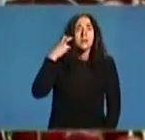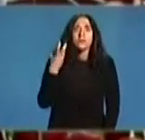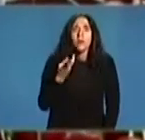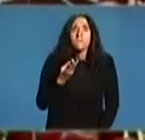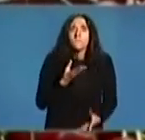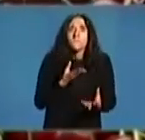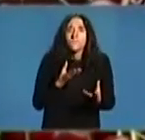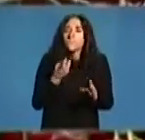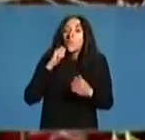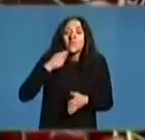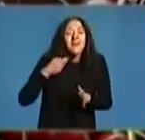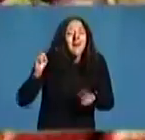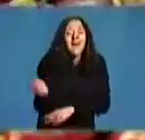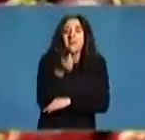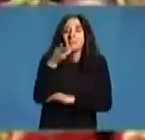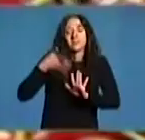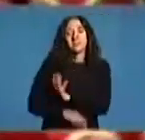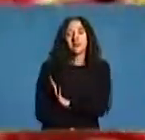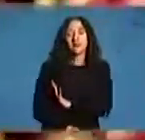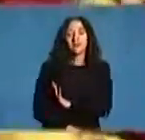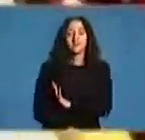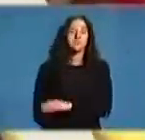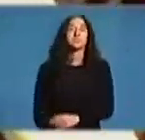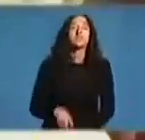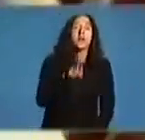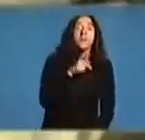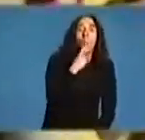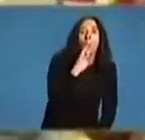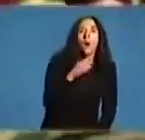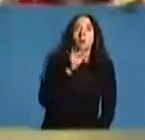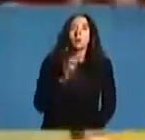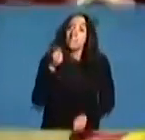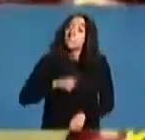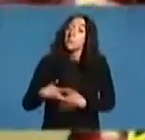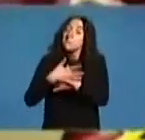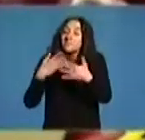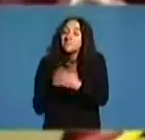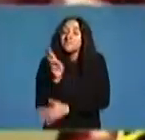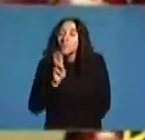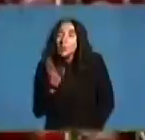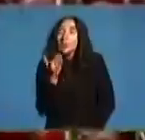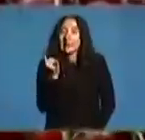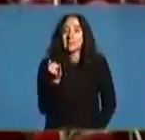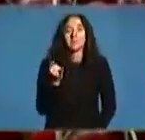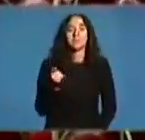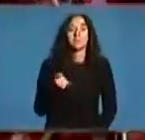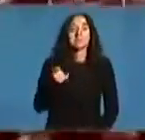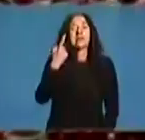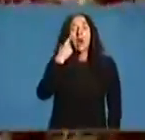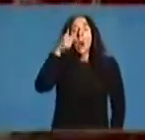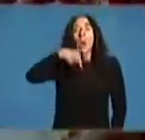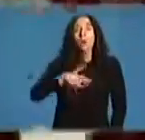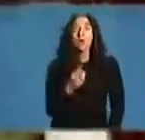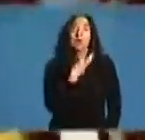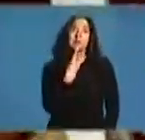fruta que sempre ten moito éxito. Vermellas ou con matices violáceos, hainas para todos os gustos e petos. A ver, hoxe teño a 3,50,